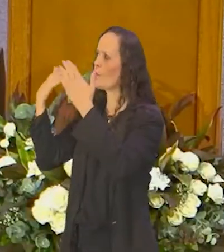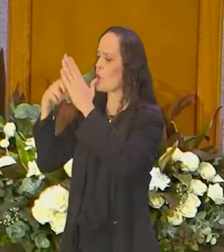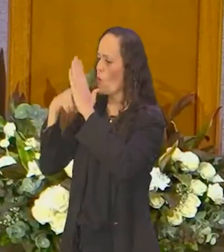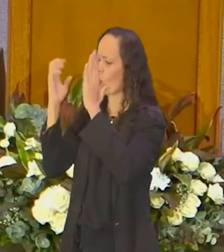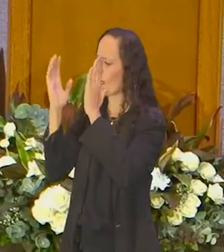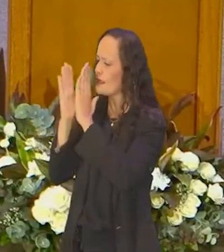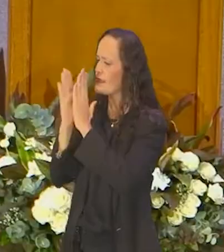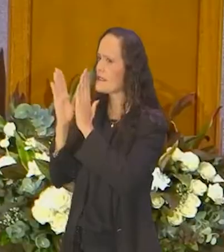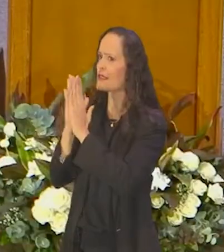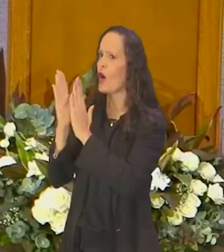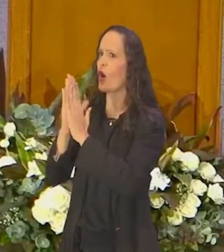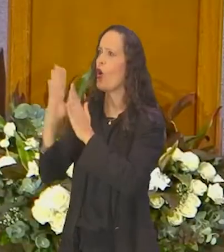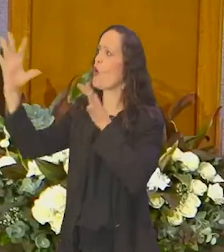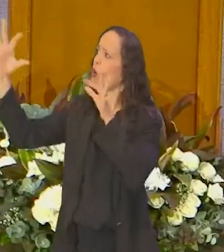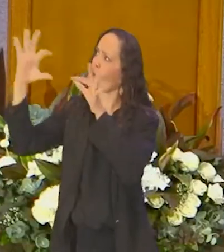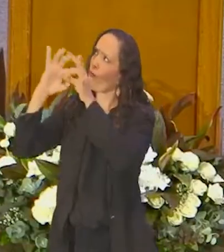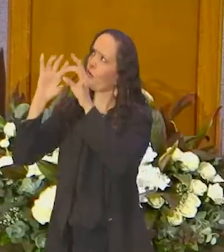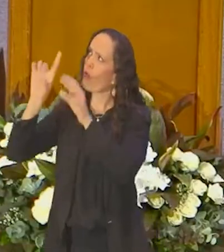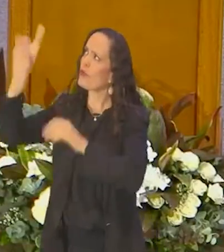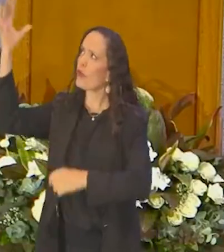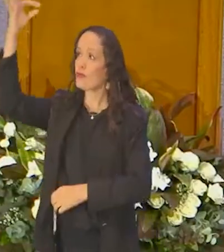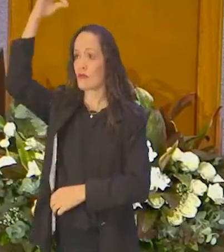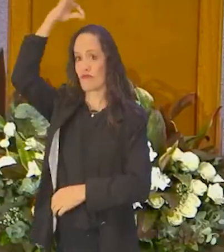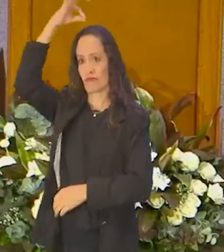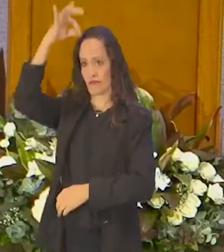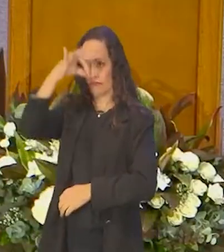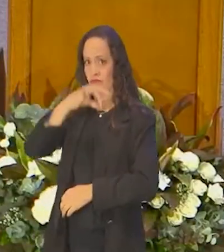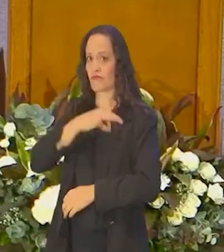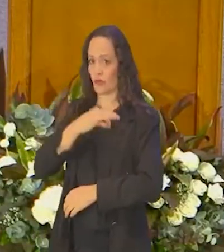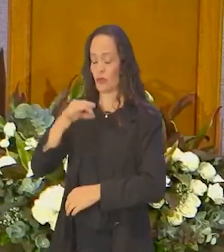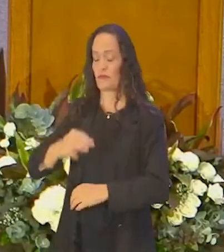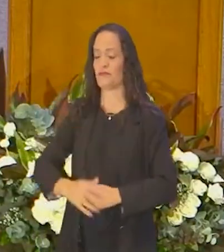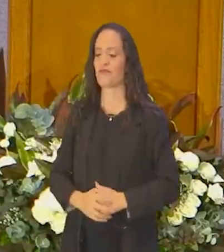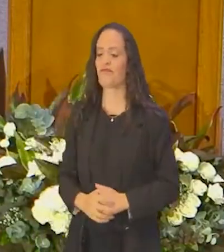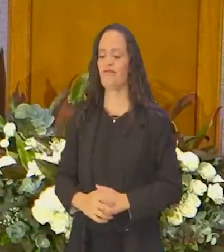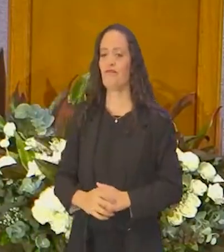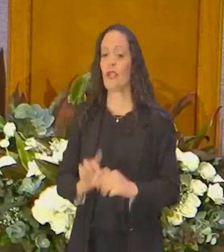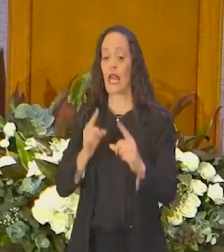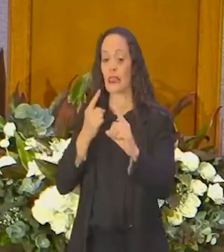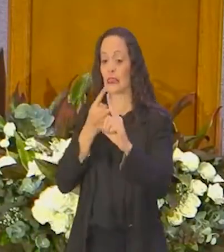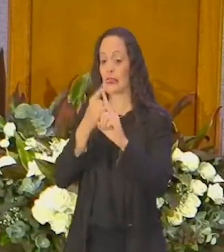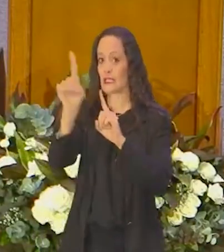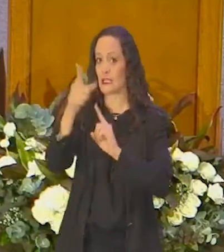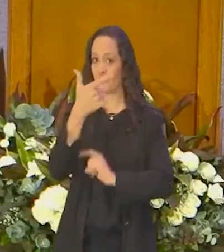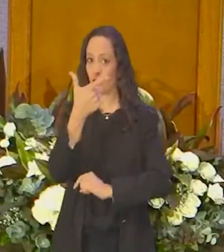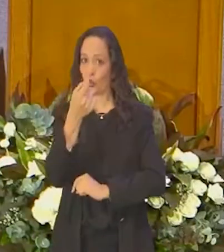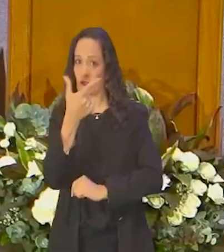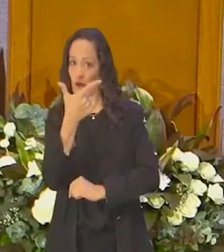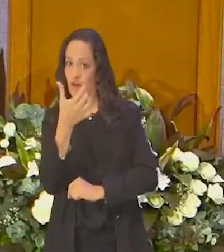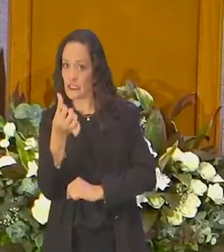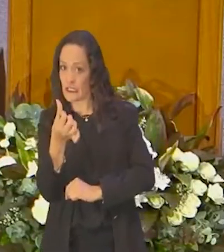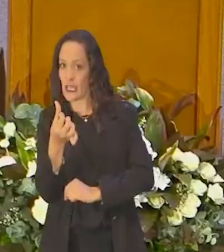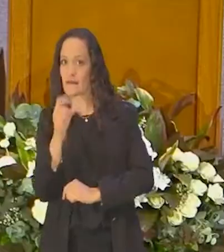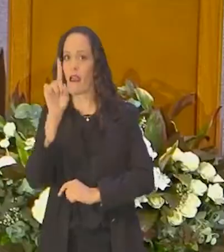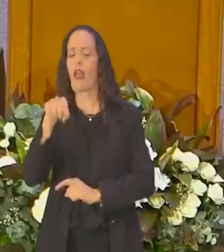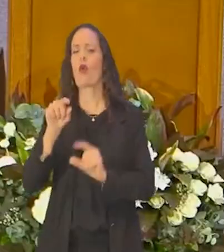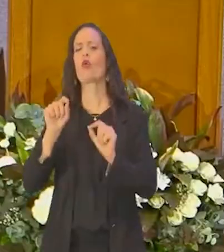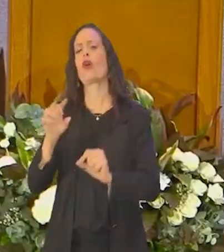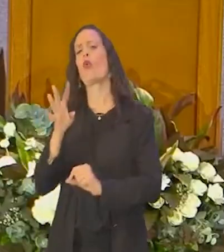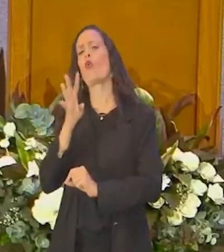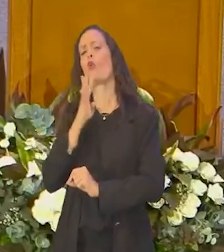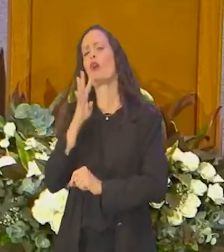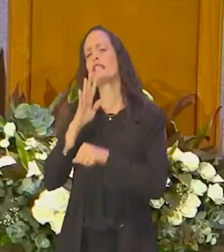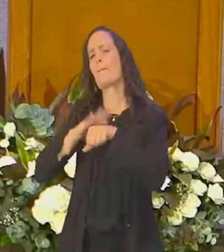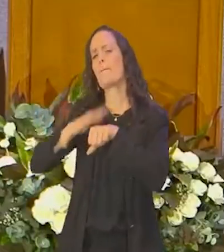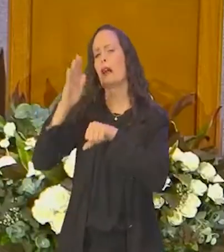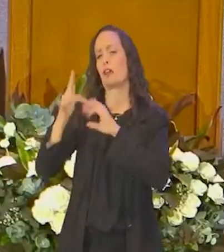comunhão espiritual com o nosso Pai. O nosso desafio de 2026, conhecermos a Cristo por intermédio